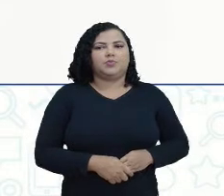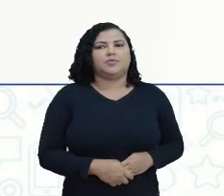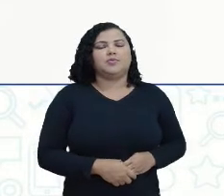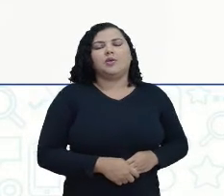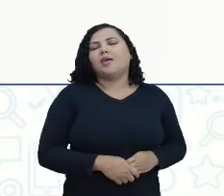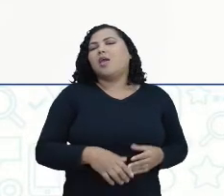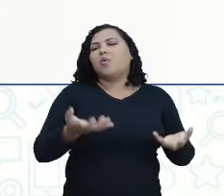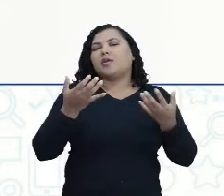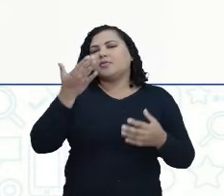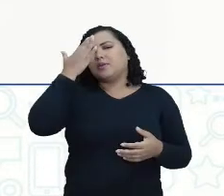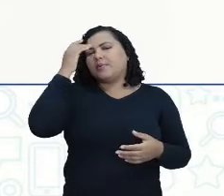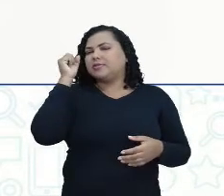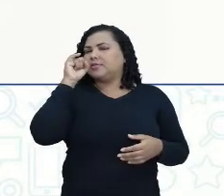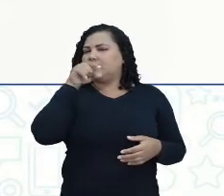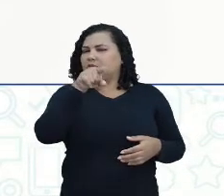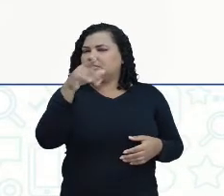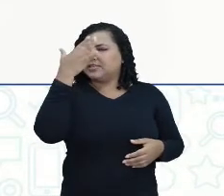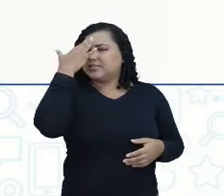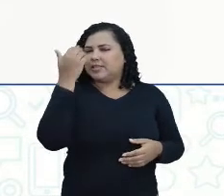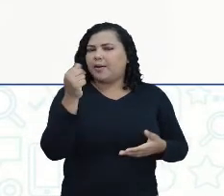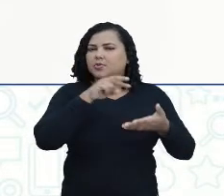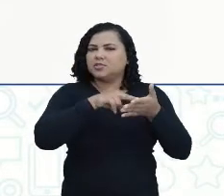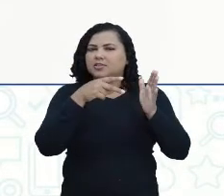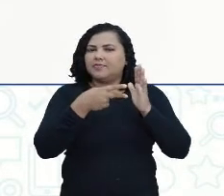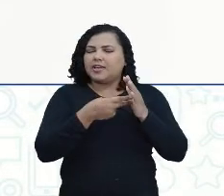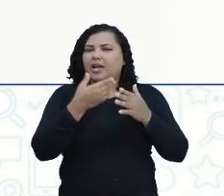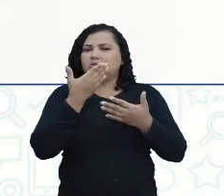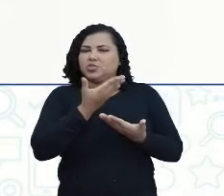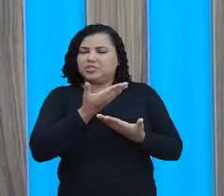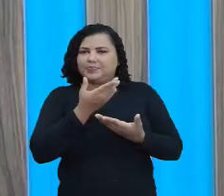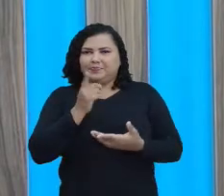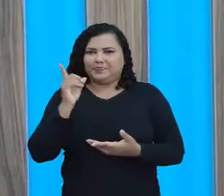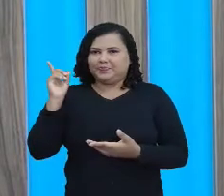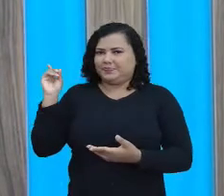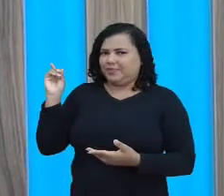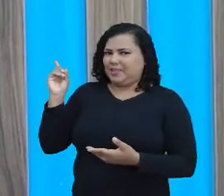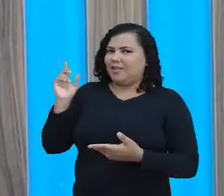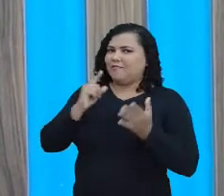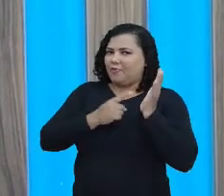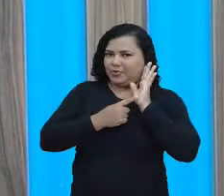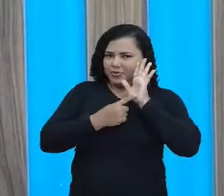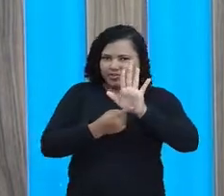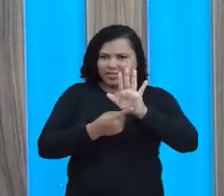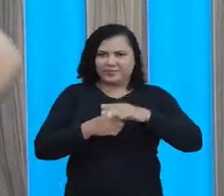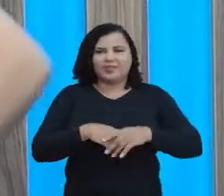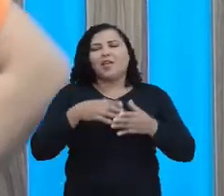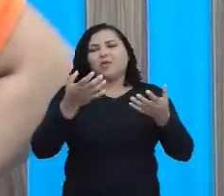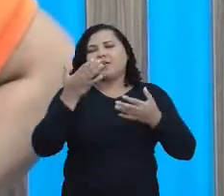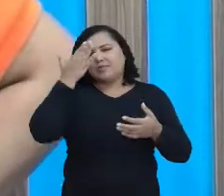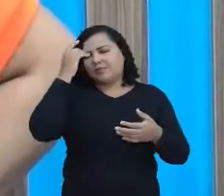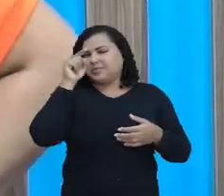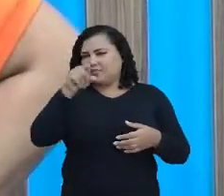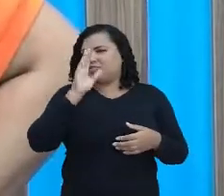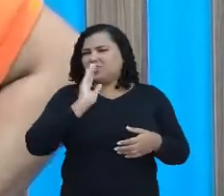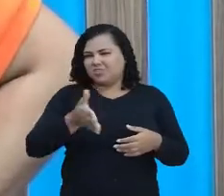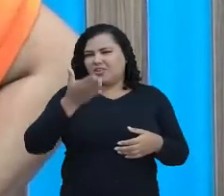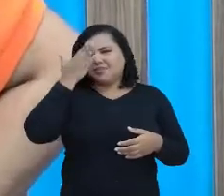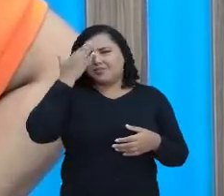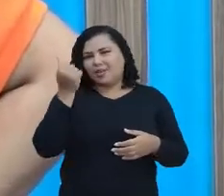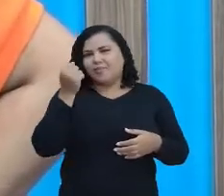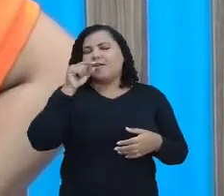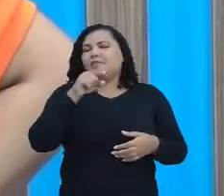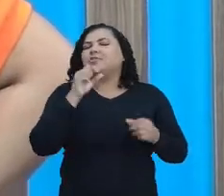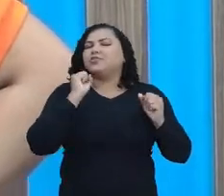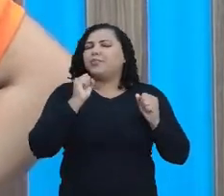quero saber se vocês sabem o significado dos emojis que eu vou mostrar, certo? Quero ver se eu acho... Vocês podem achar